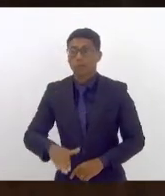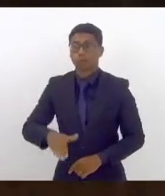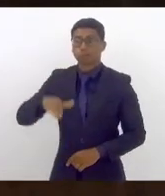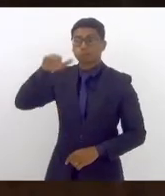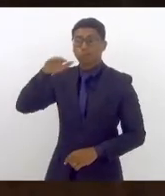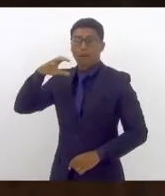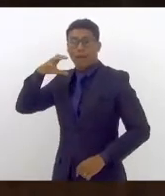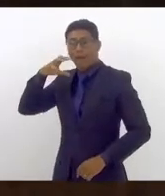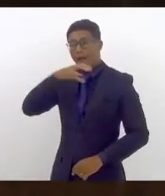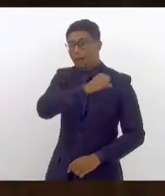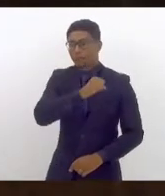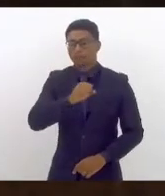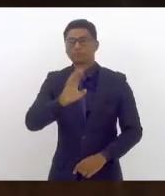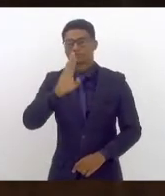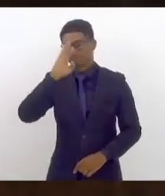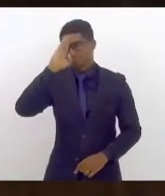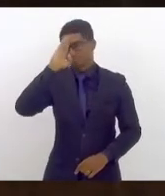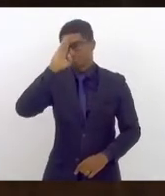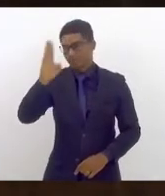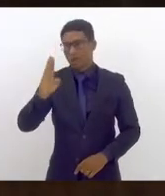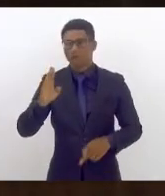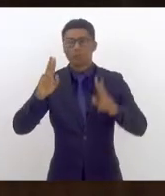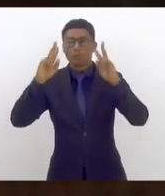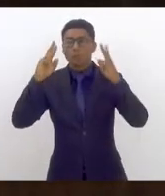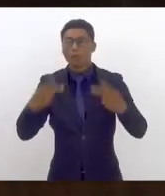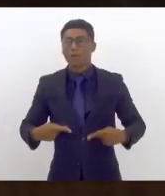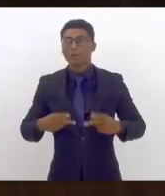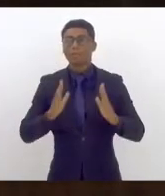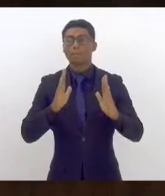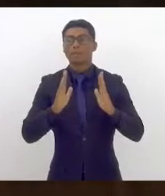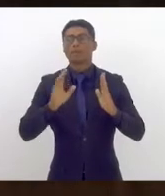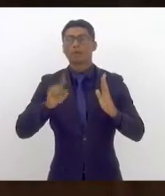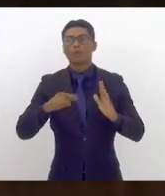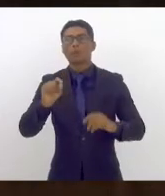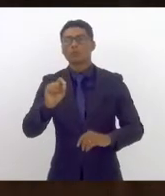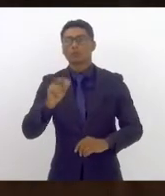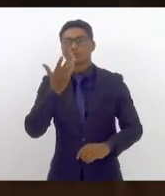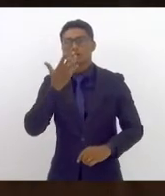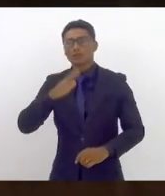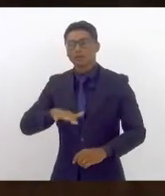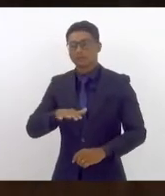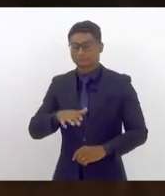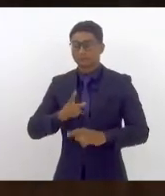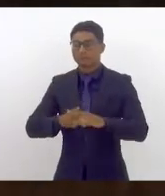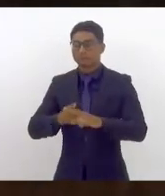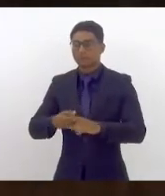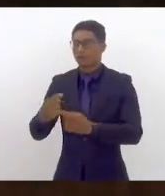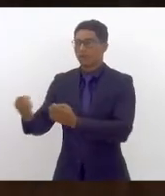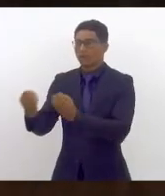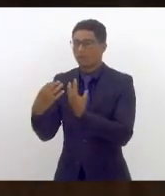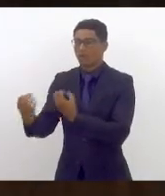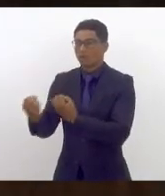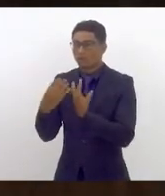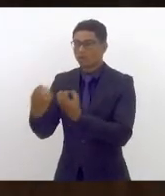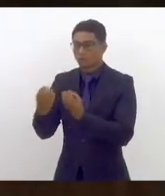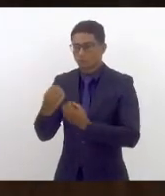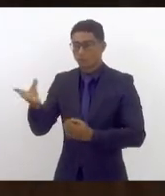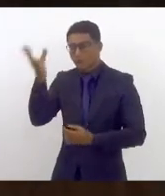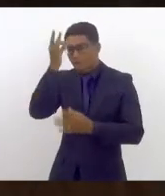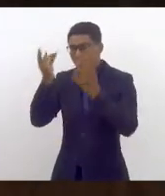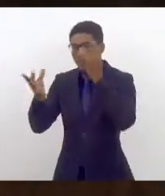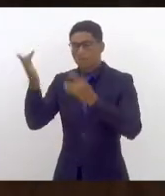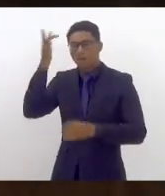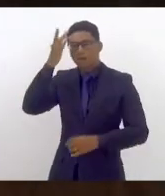principal fase do ser humano é a fase da formação do caráter é a fase onde o ser humano